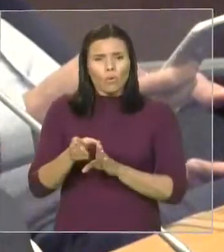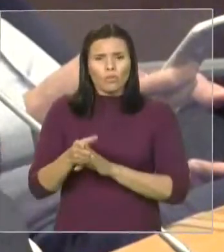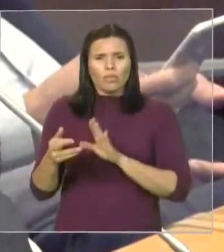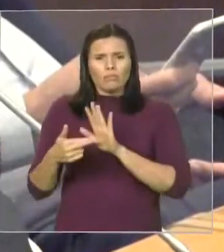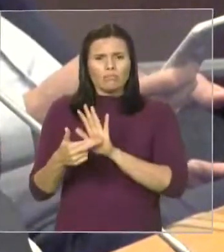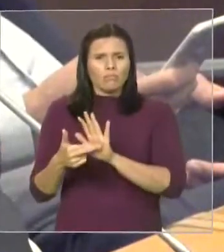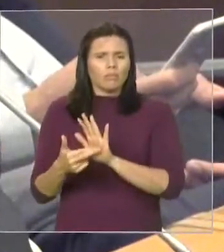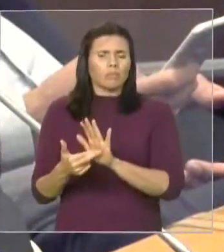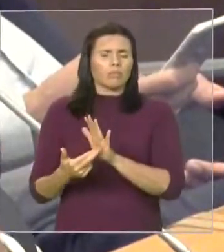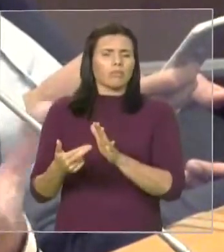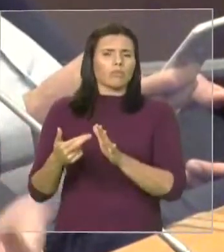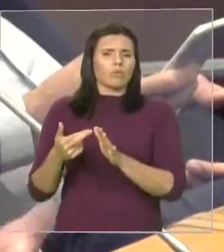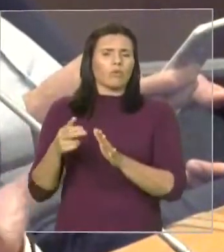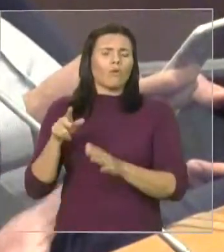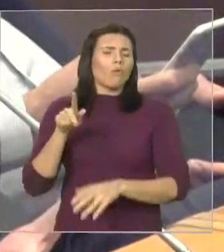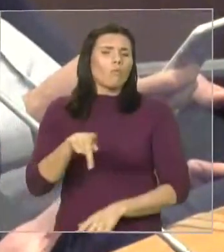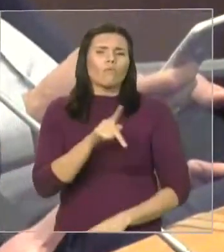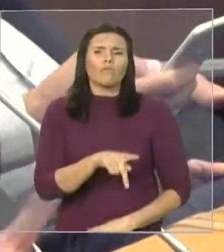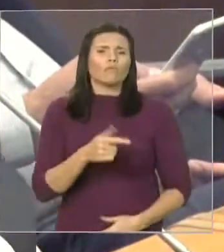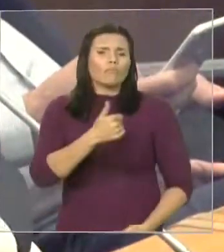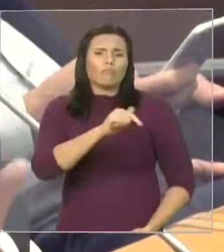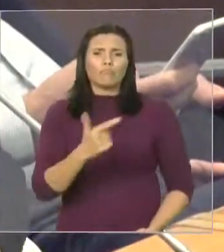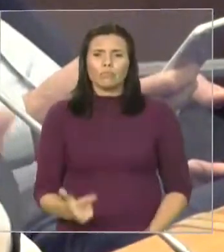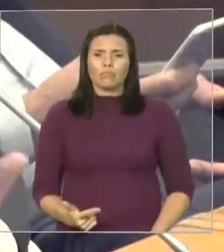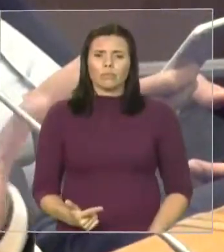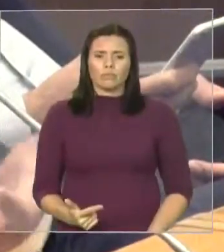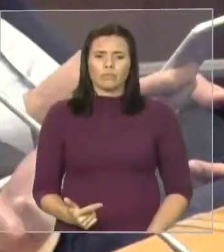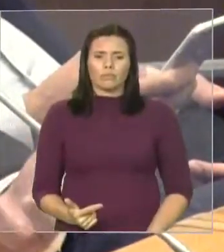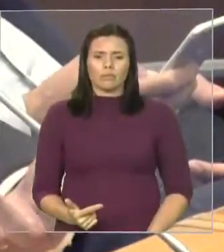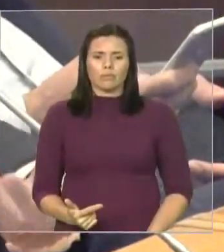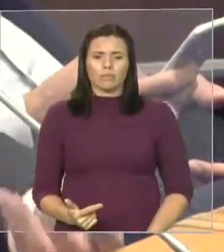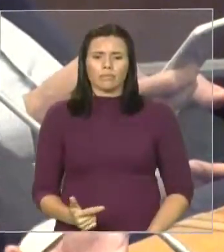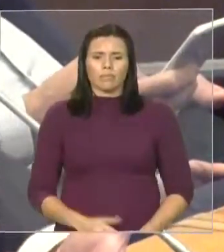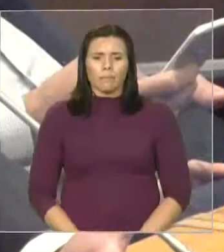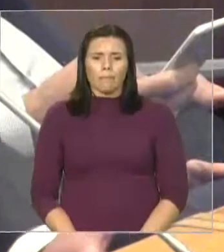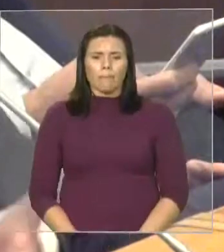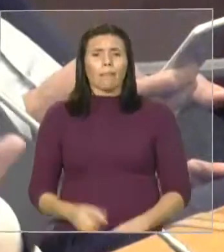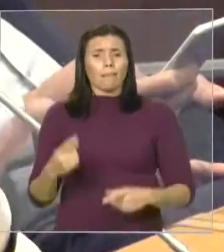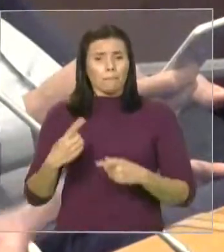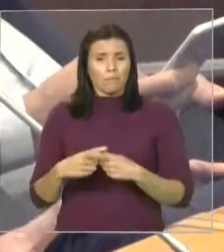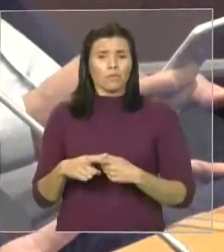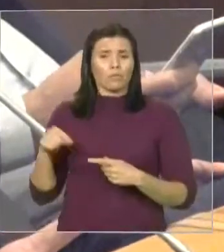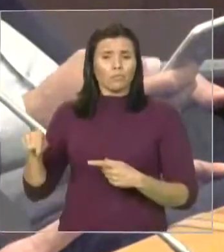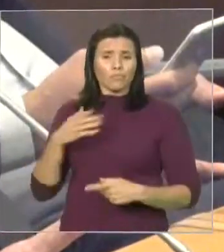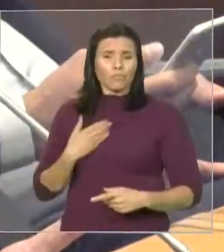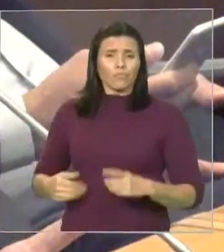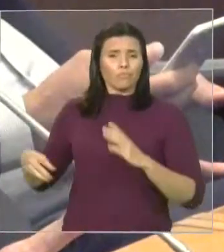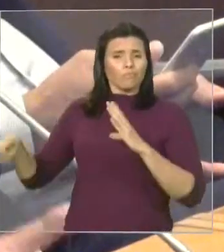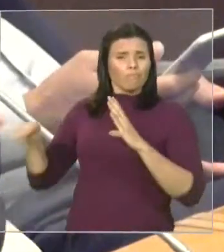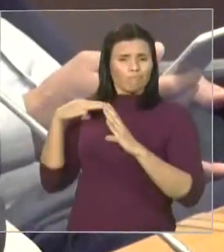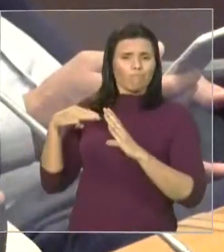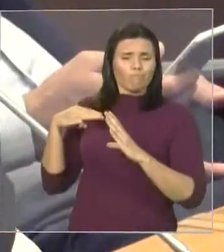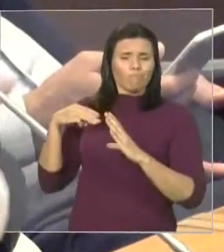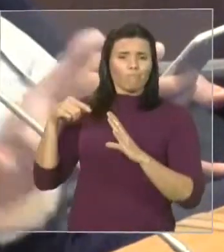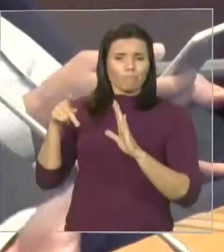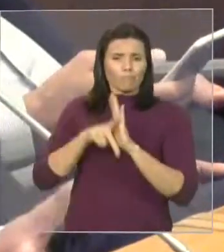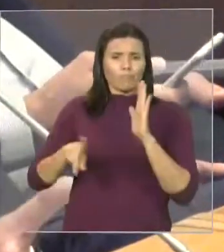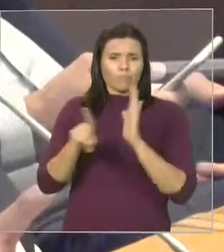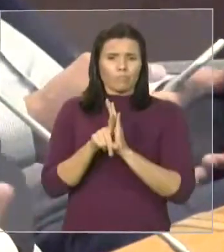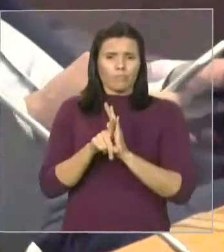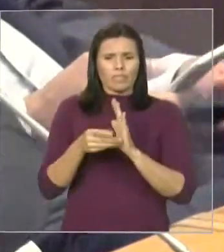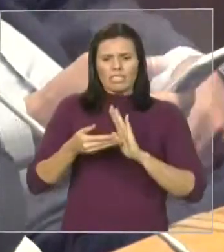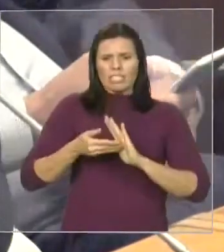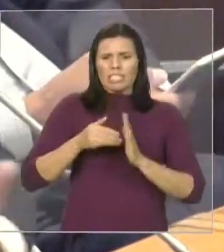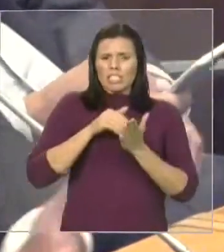educação no nosso Estado. Então, a composição desse conselho veio de maneira totalmente equivocada e elitista. E foi a